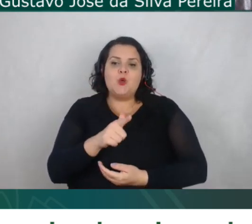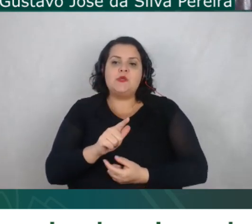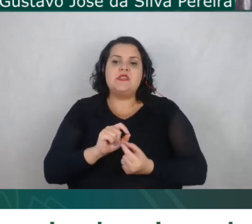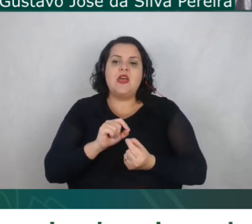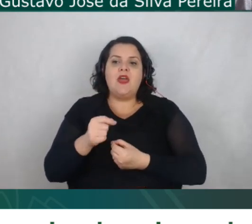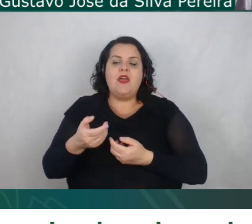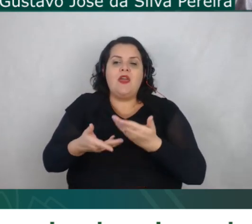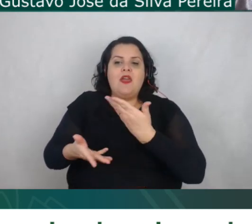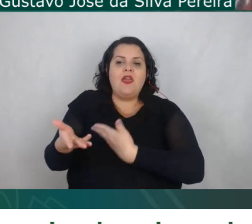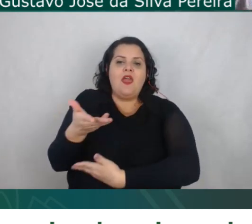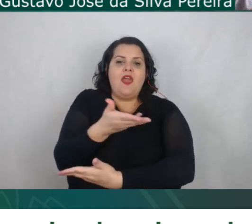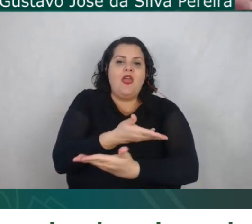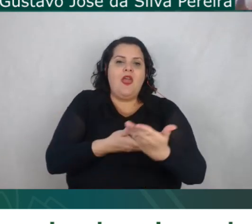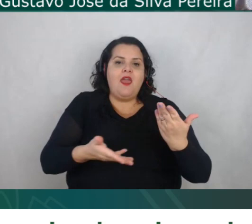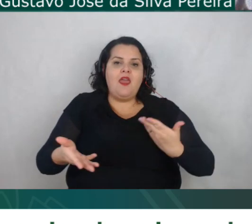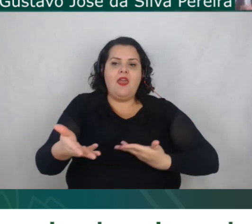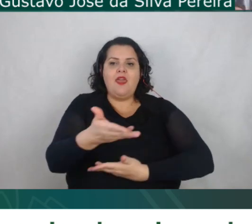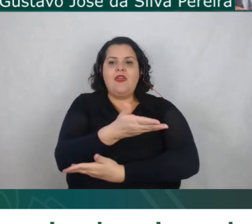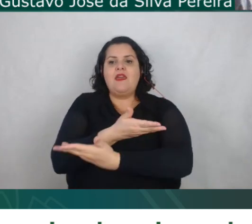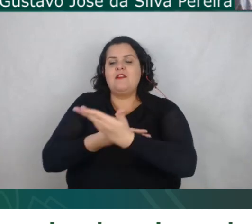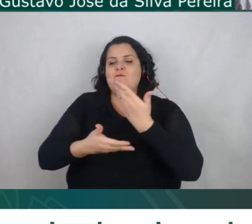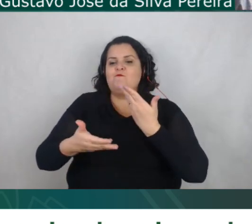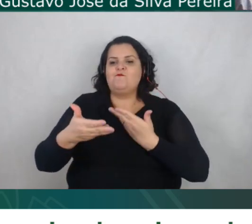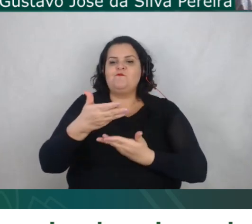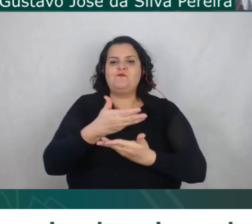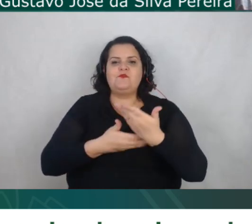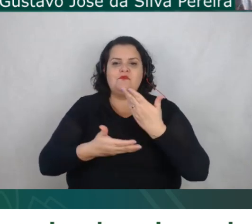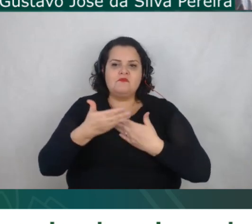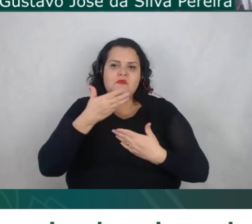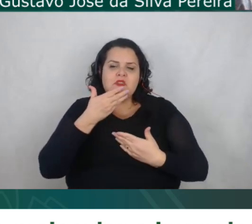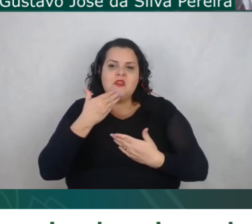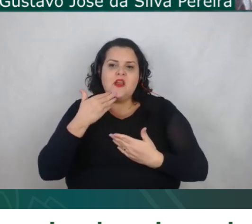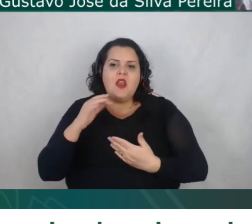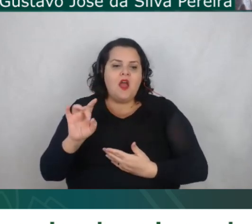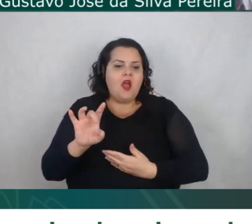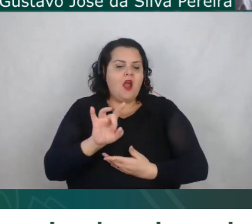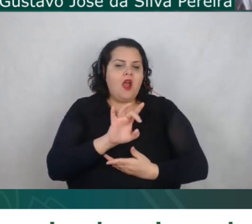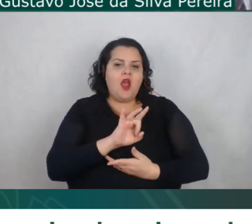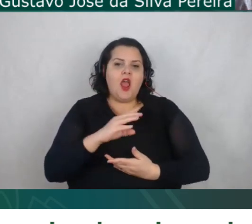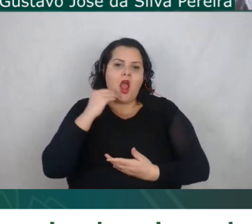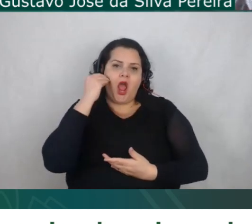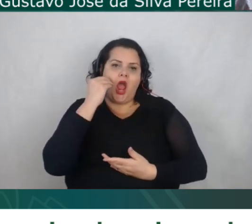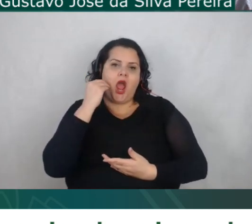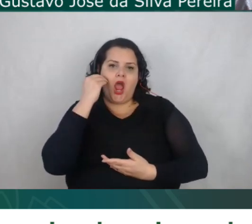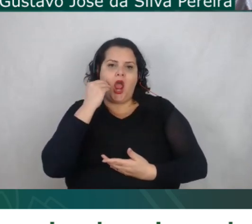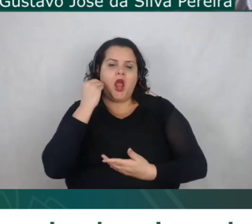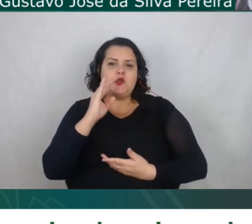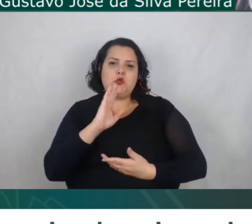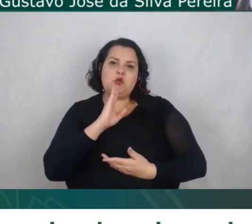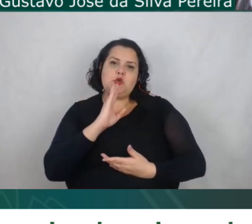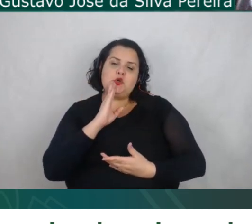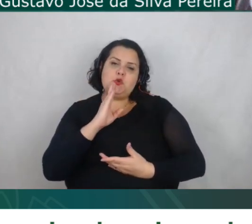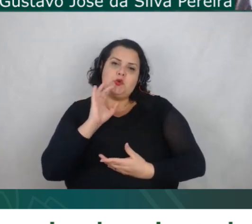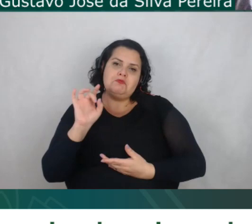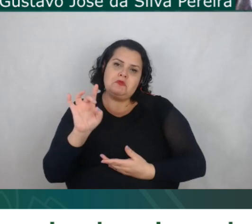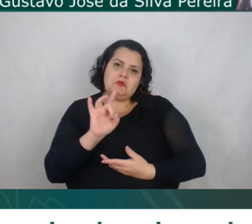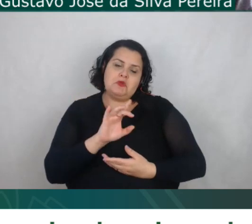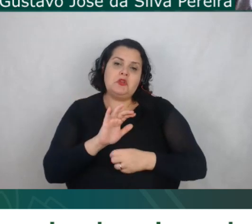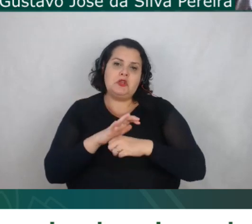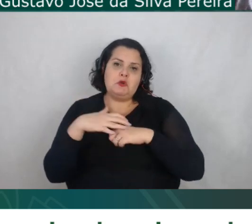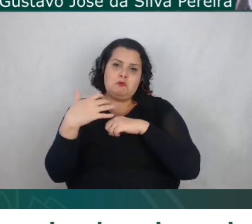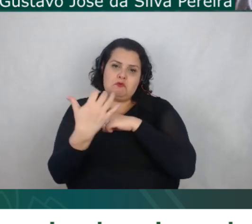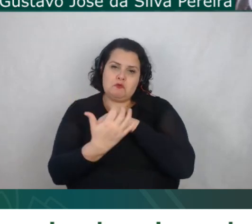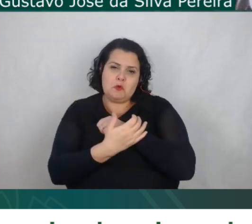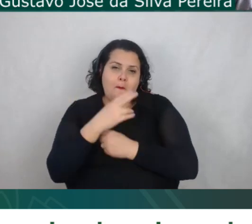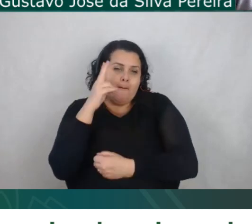relacione melhor, se contribua melhor, cada um na sua expertise, para a solução de um problema que é